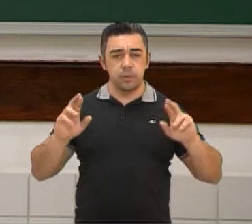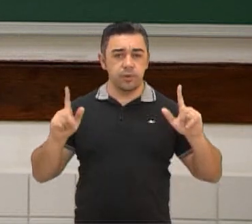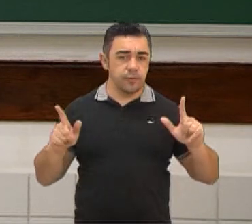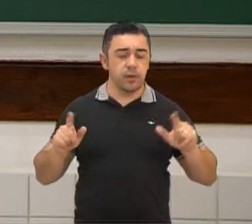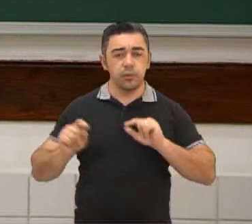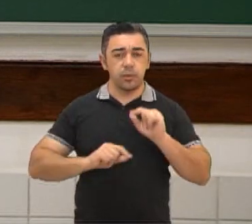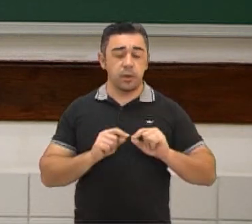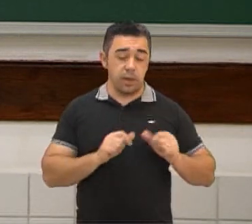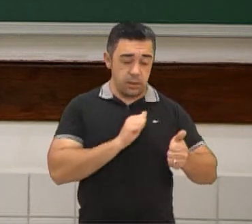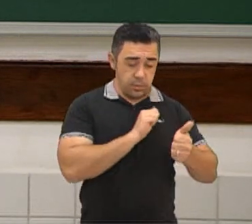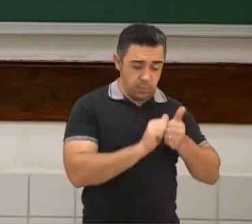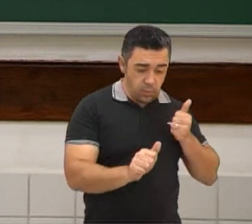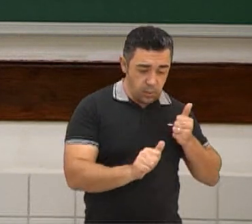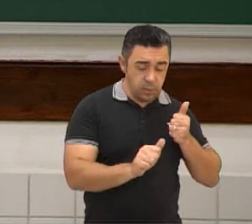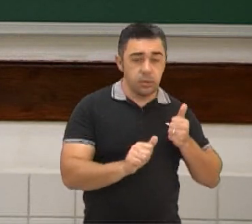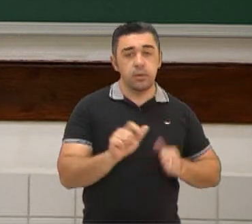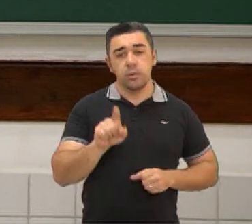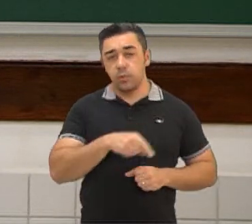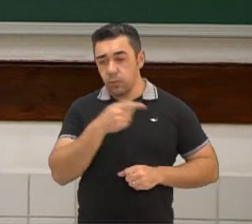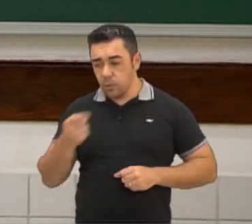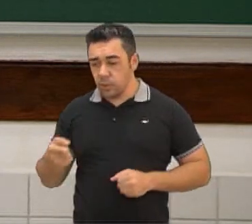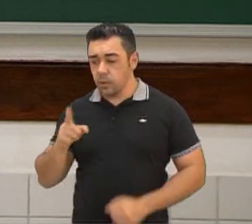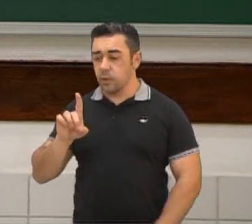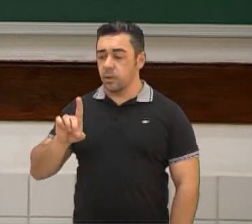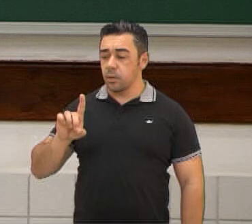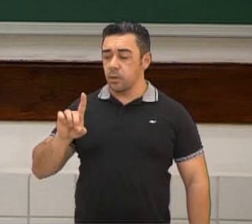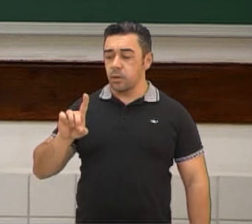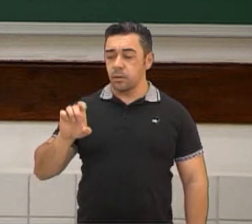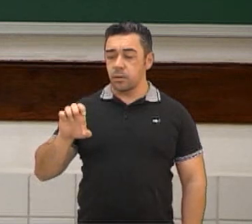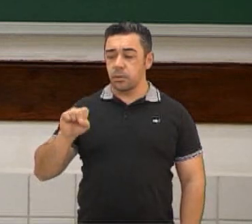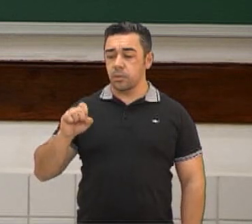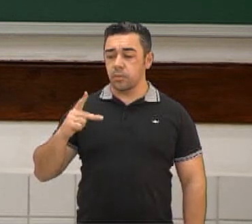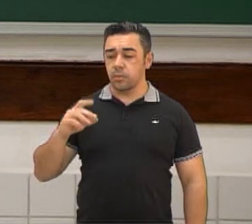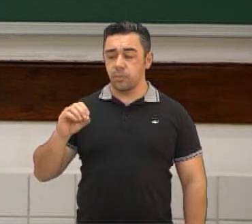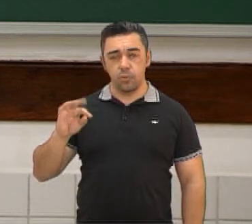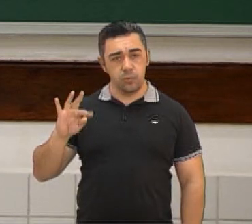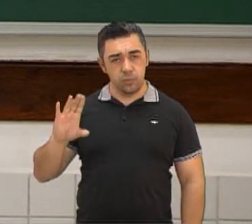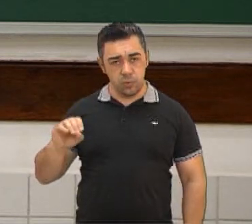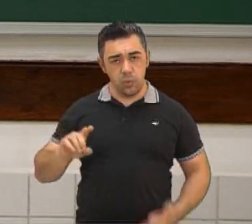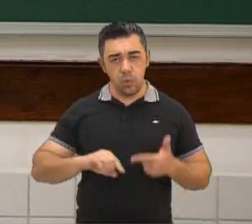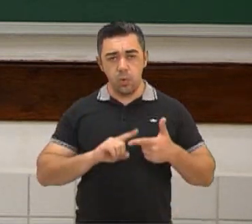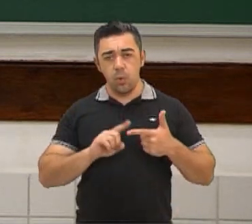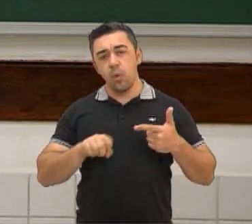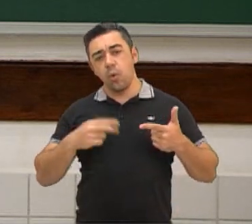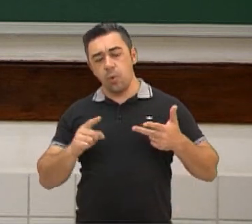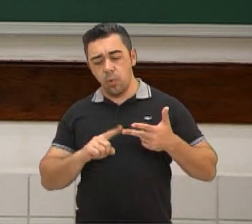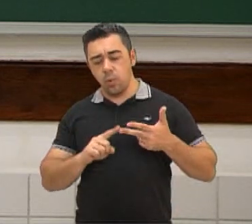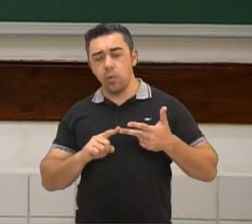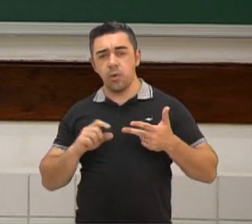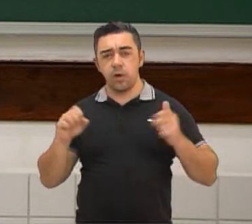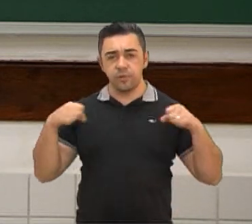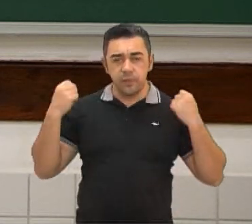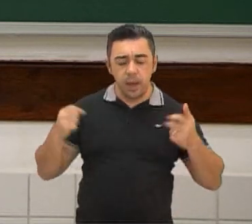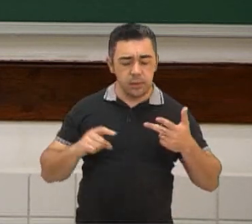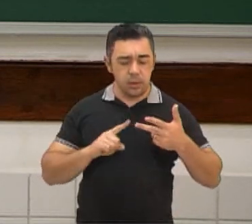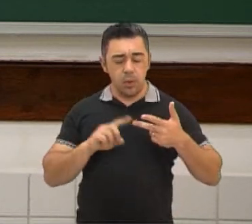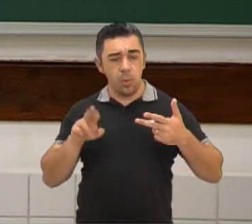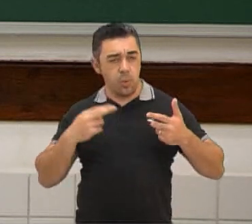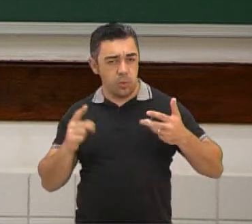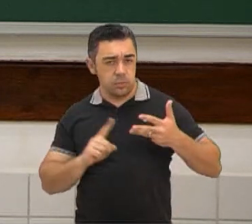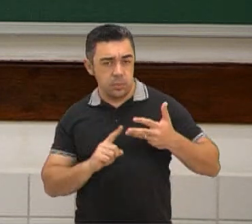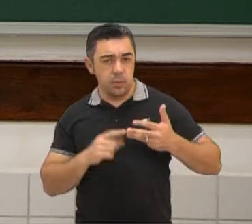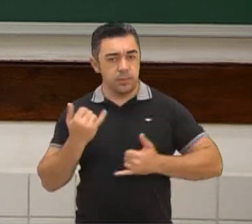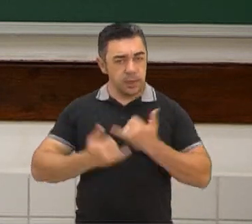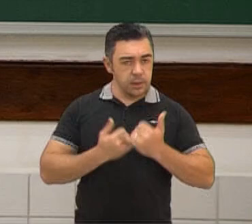diferenciam um esporte de uma atividade física ou de uma brincadeira. Por isso, se é esporte, tem